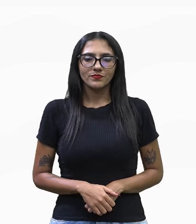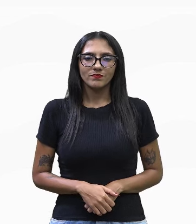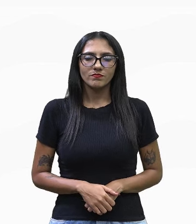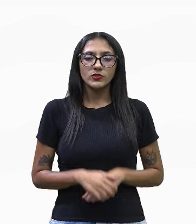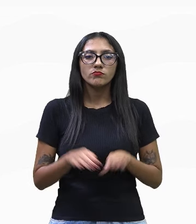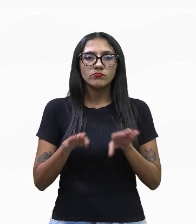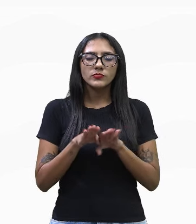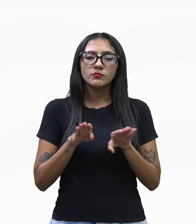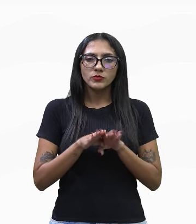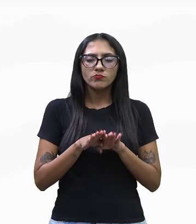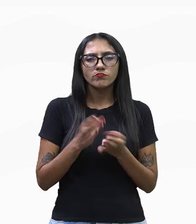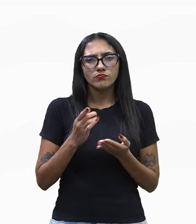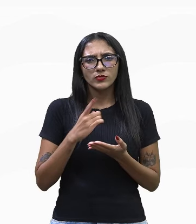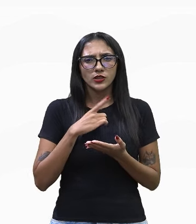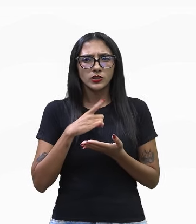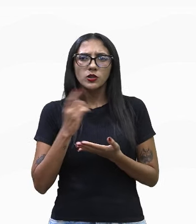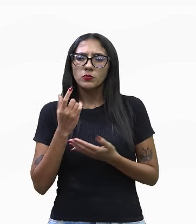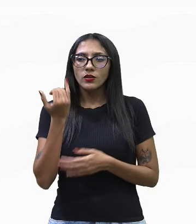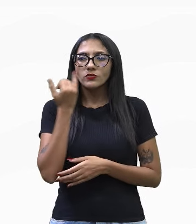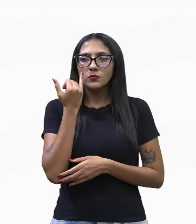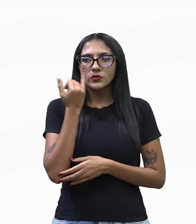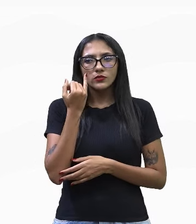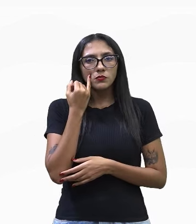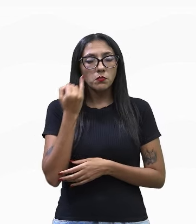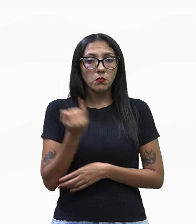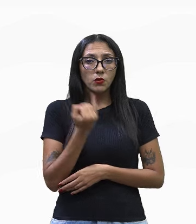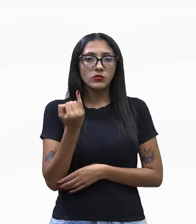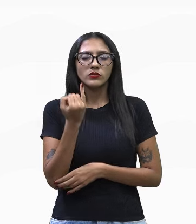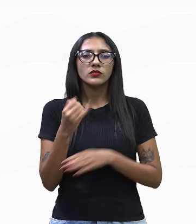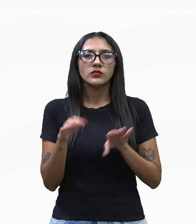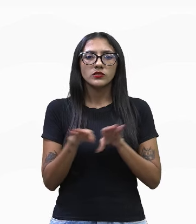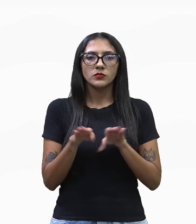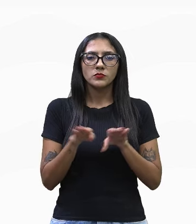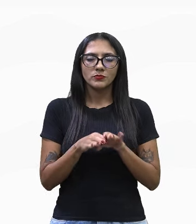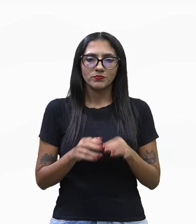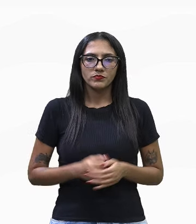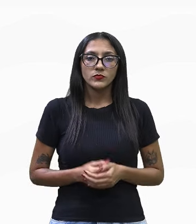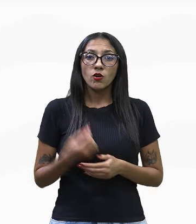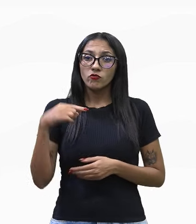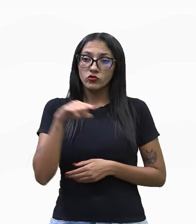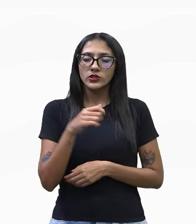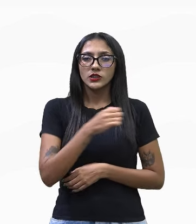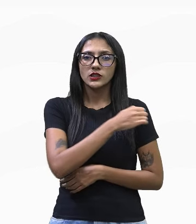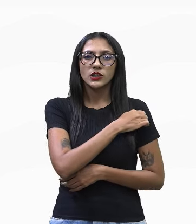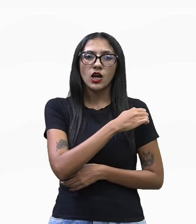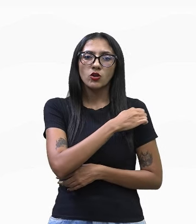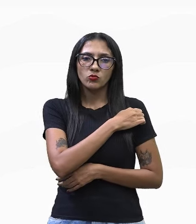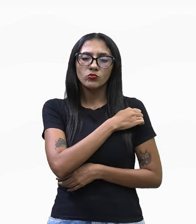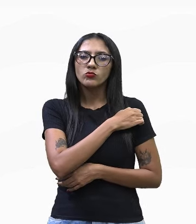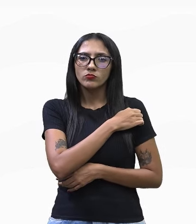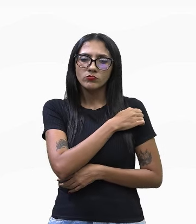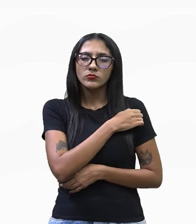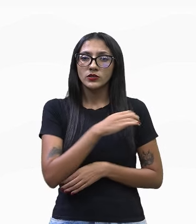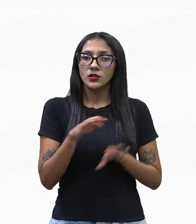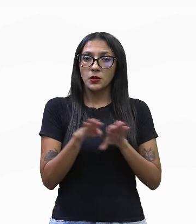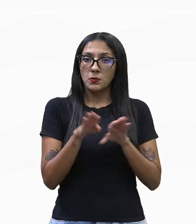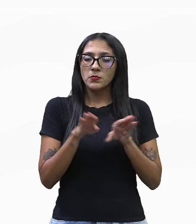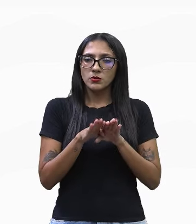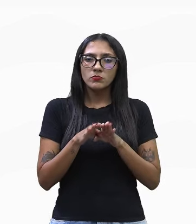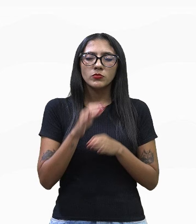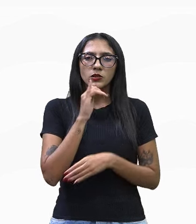importante que a gente pode importante a gente lembrar e vocês alunos fazem muita parte nisso é o Ideb o o